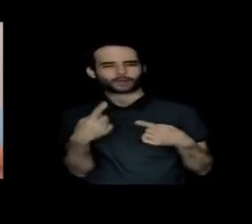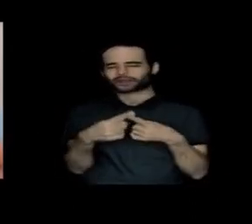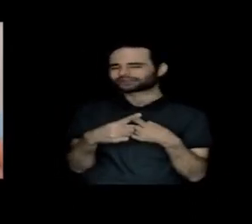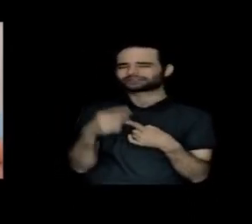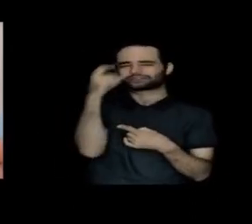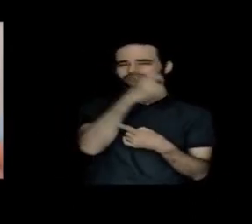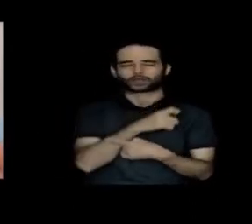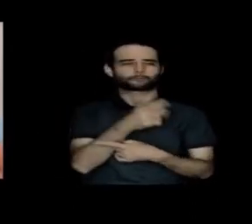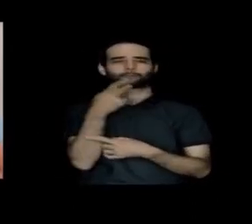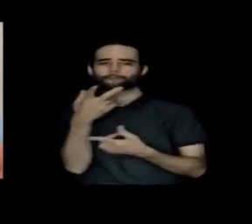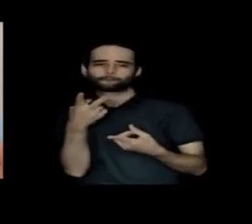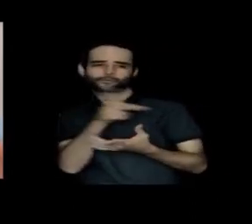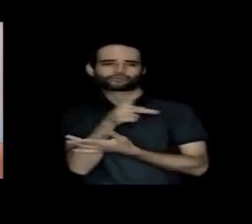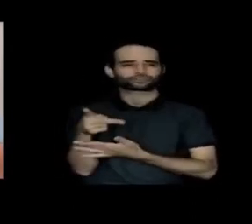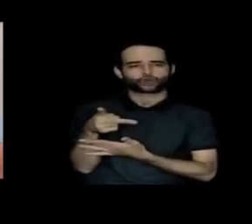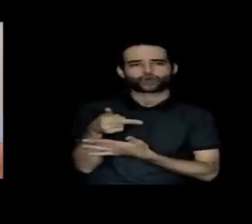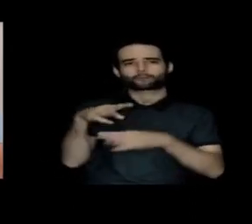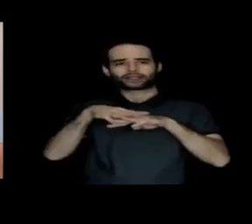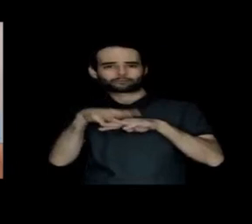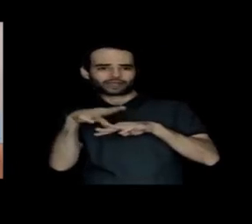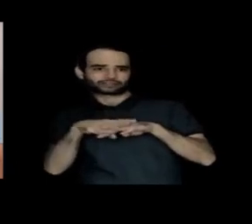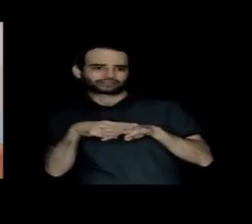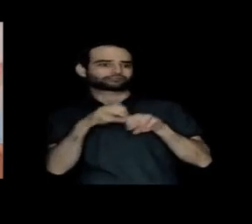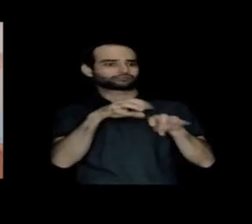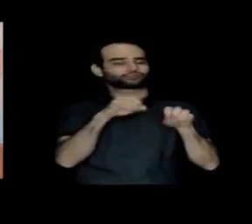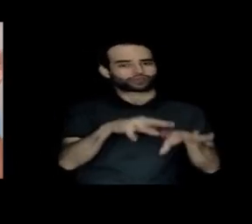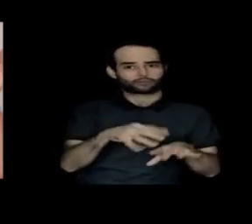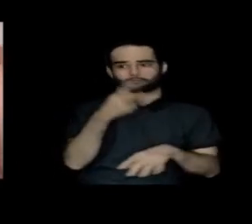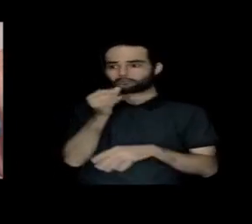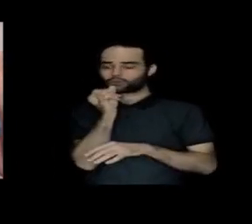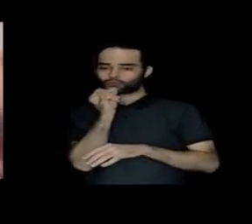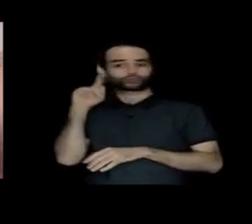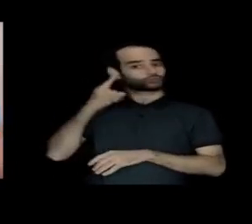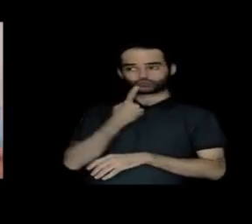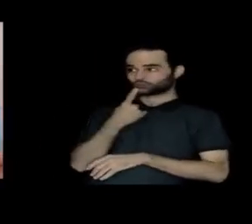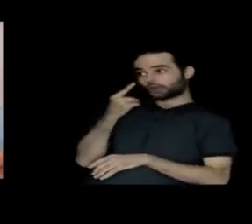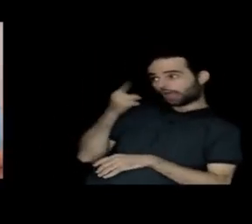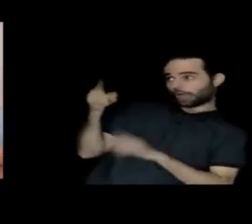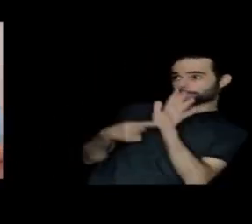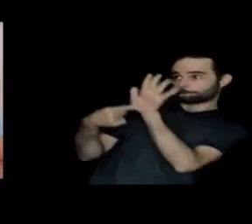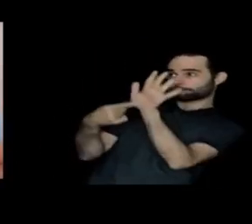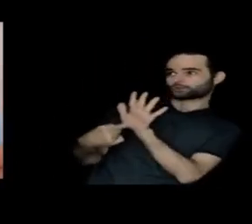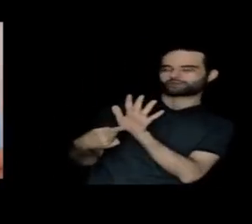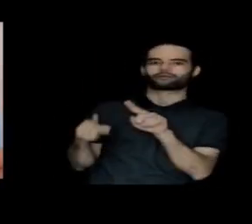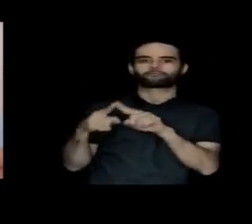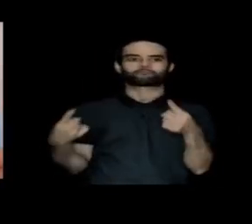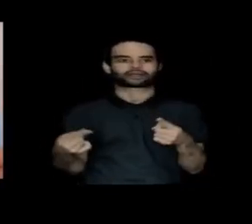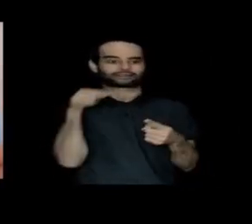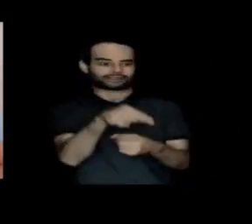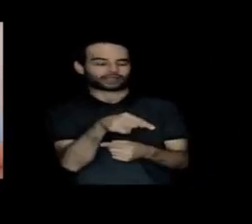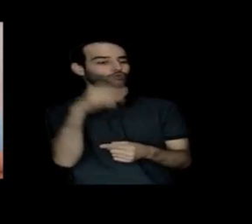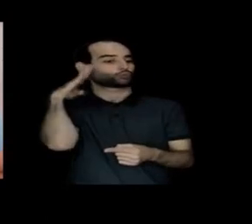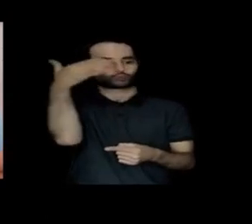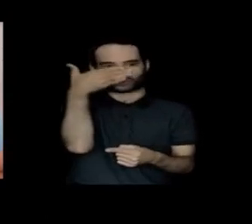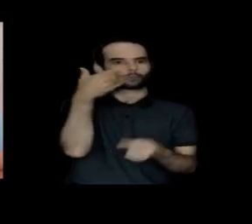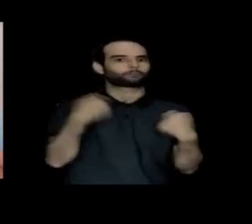doía, cansava. Você não conseguia interpretar, porque quando o professor de matemática estava explicando os cálculos, para o surdo eu apontava lá